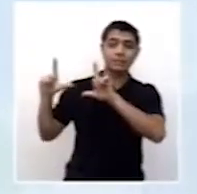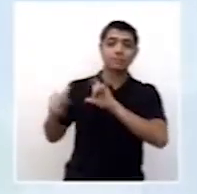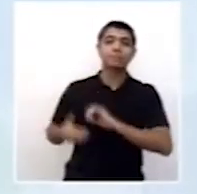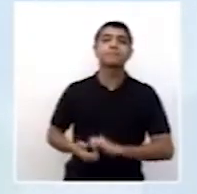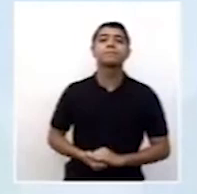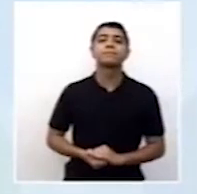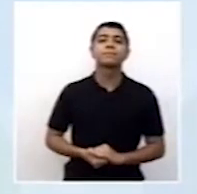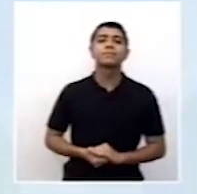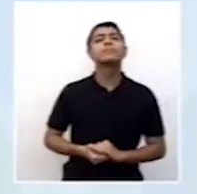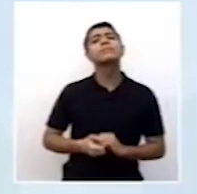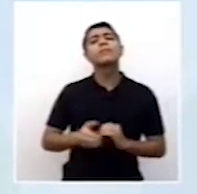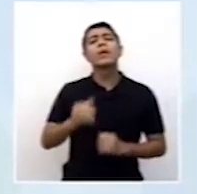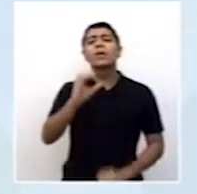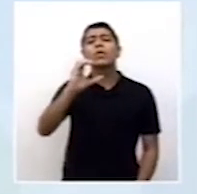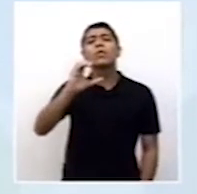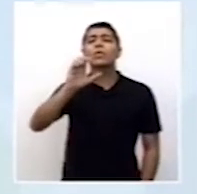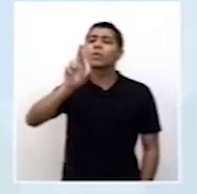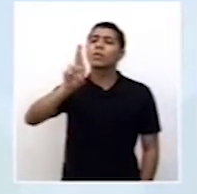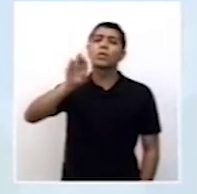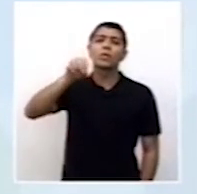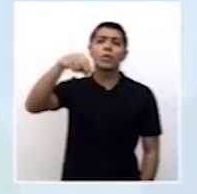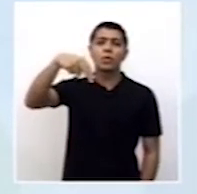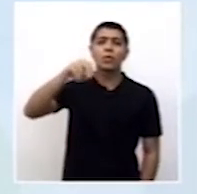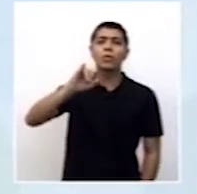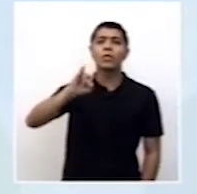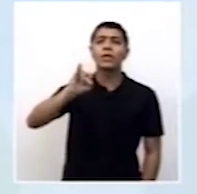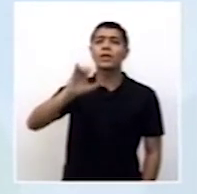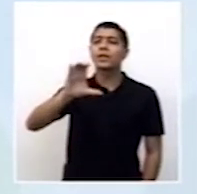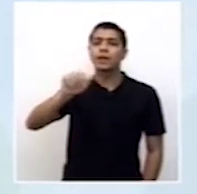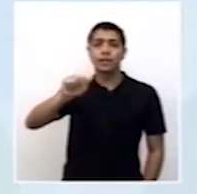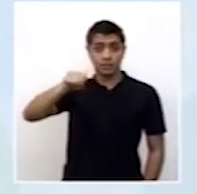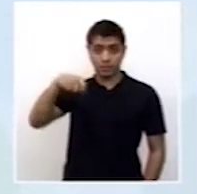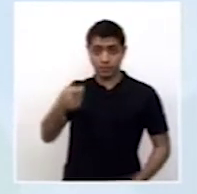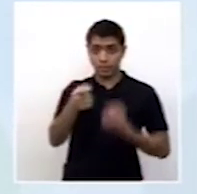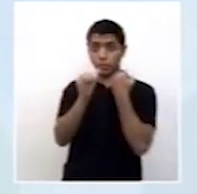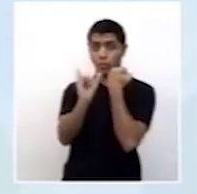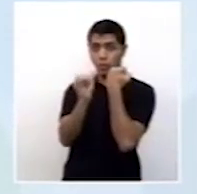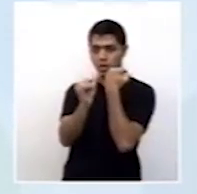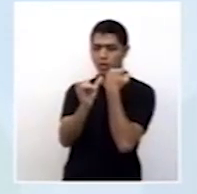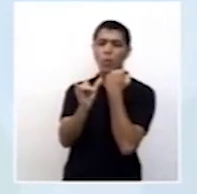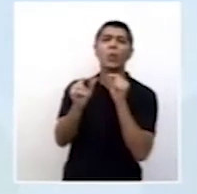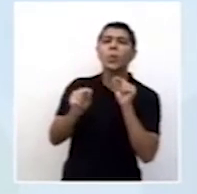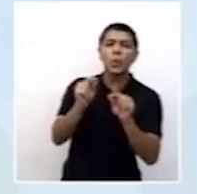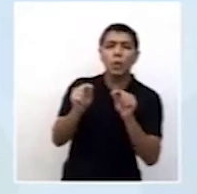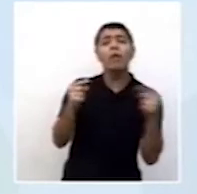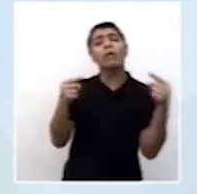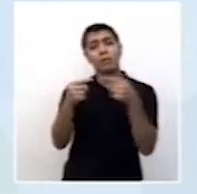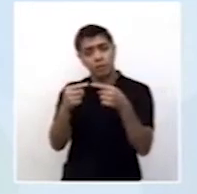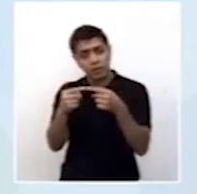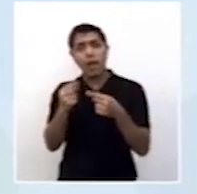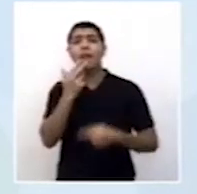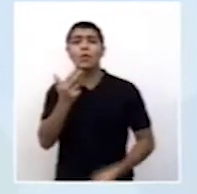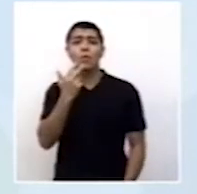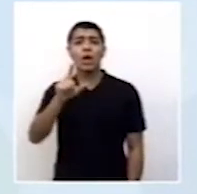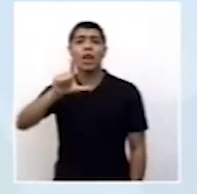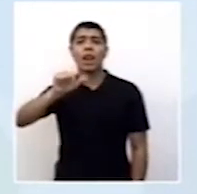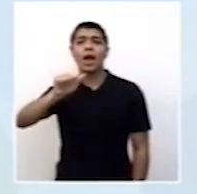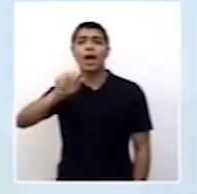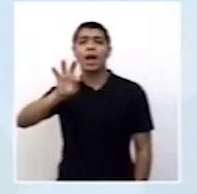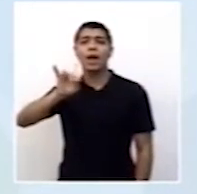é crônica? A palavra crônica ela é derivada do latim, crônica, e do grego cronos, que